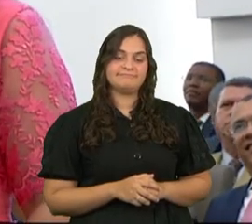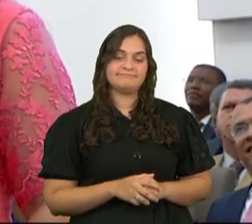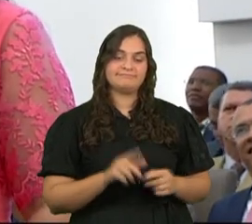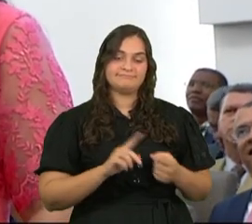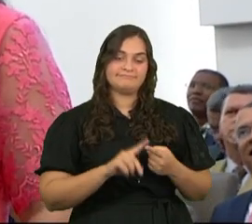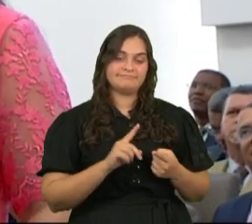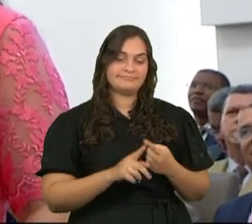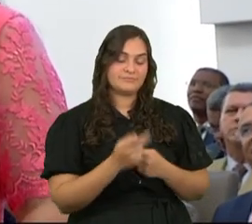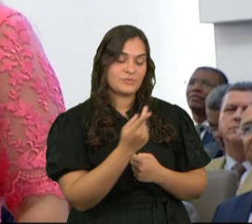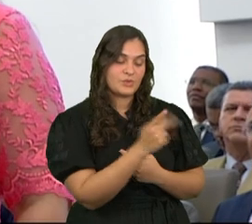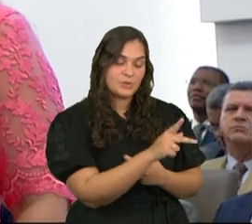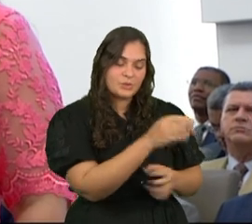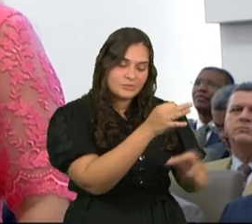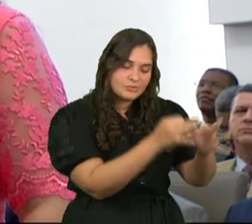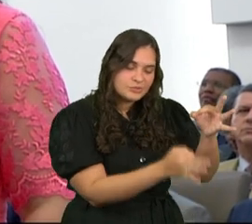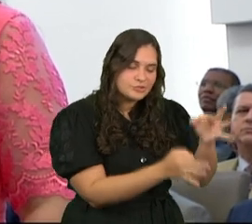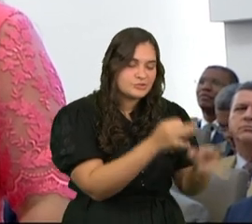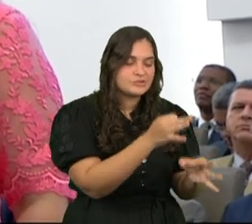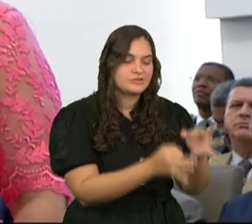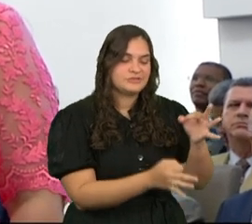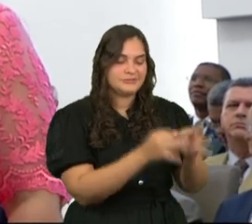pela sua justiça também.